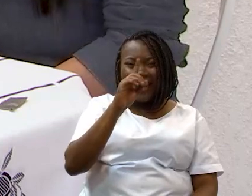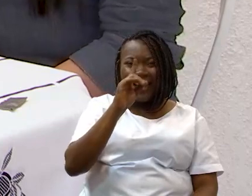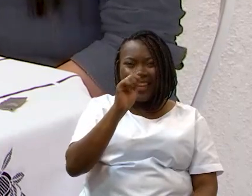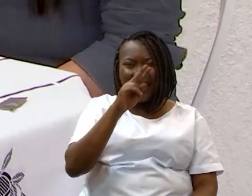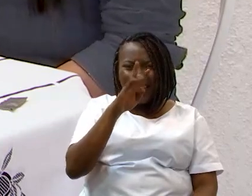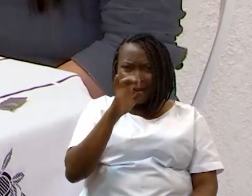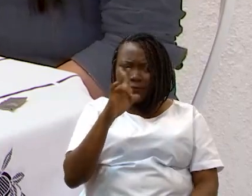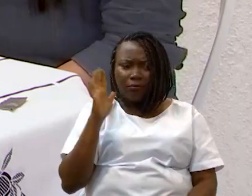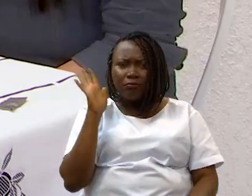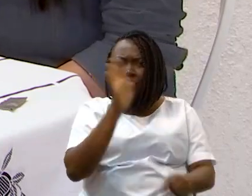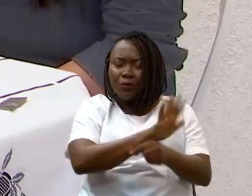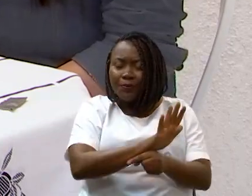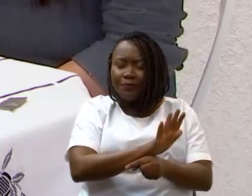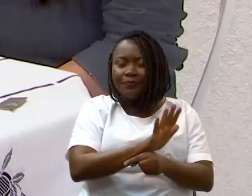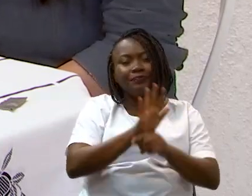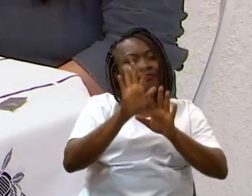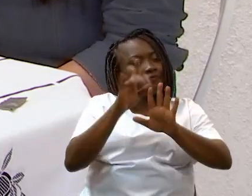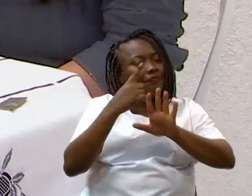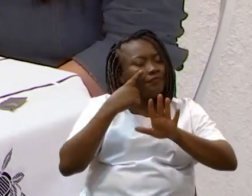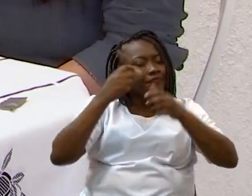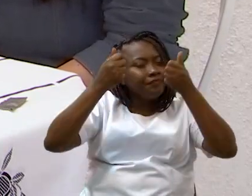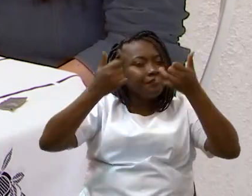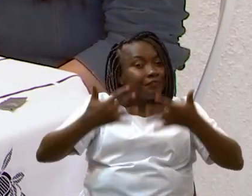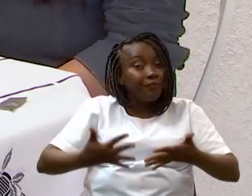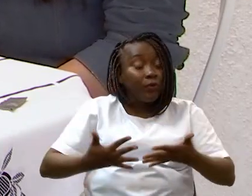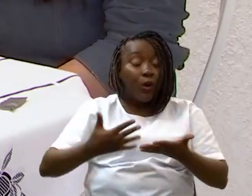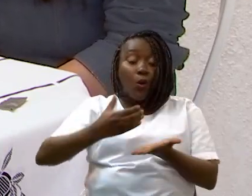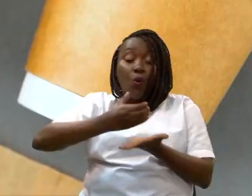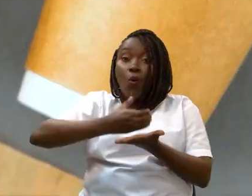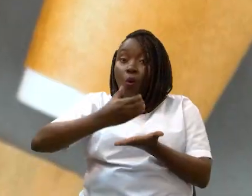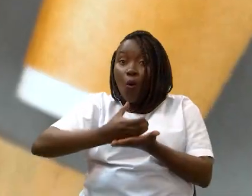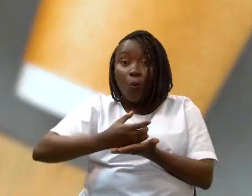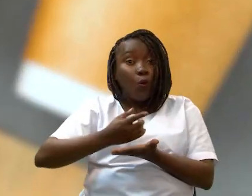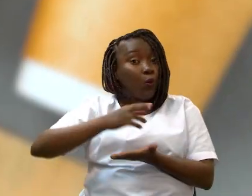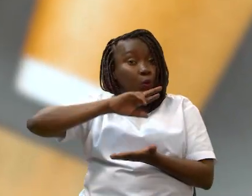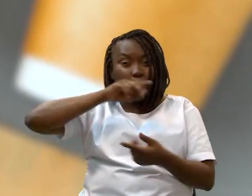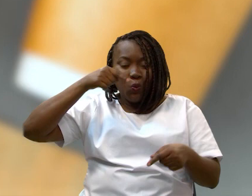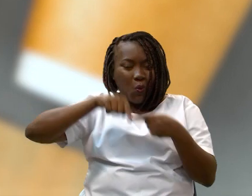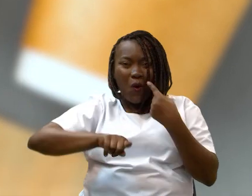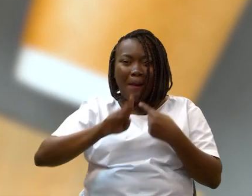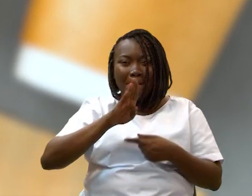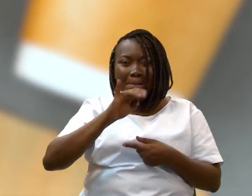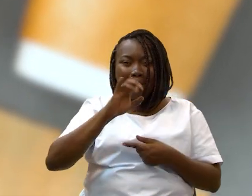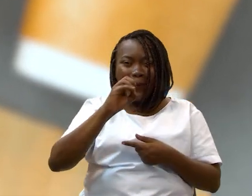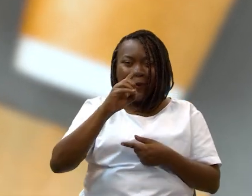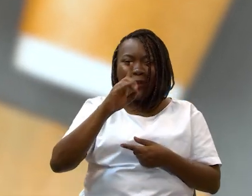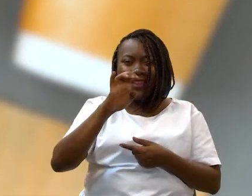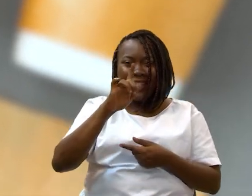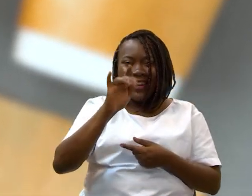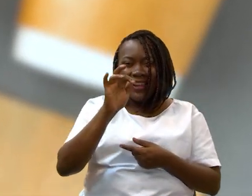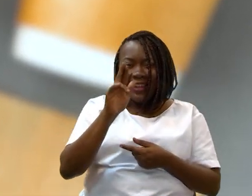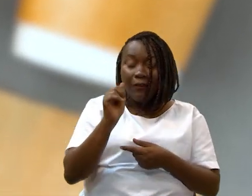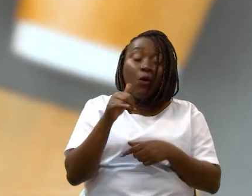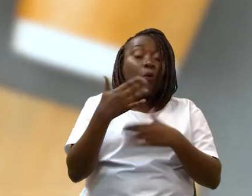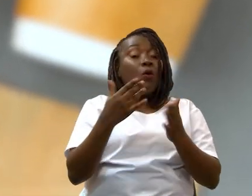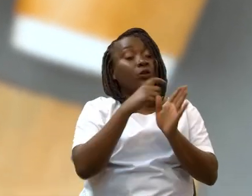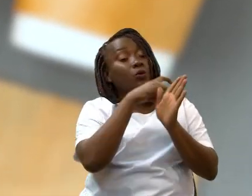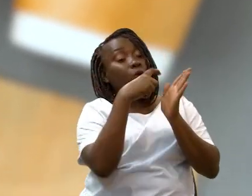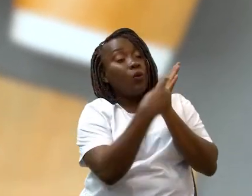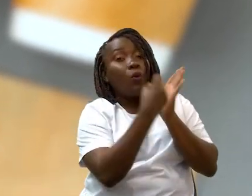Veja bem, o copo não biodegradável, O que muita gente não sabe é que quando o rótulo